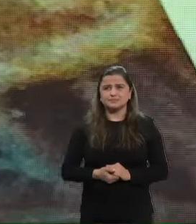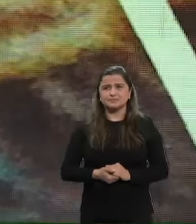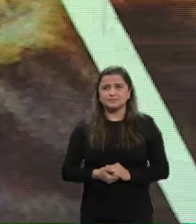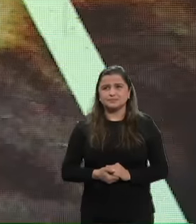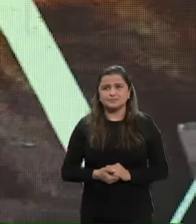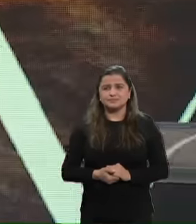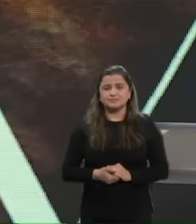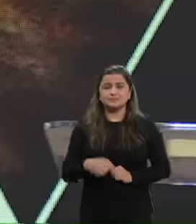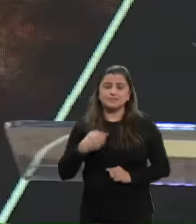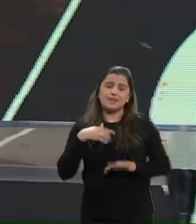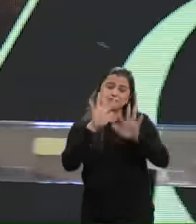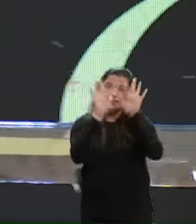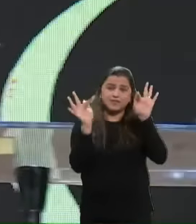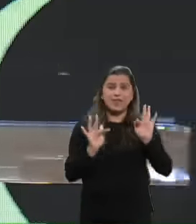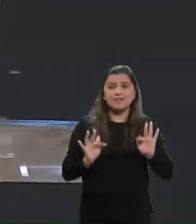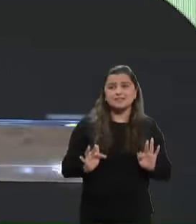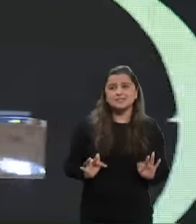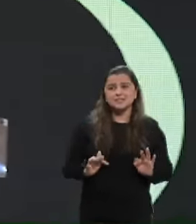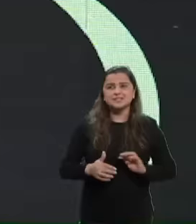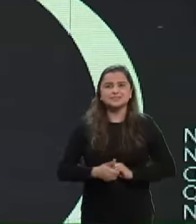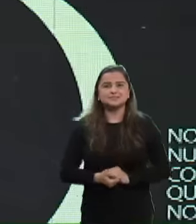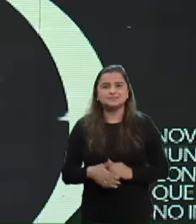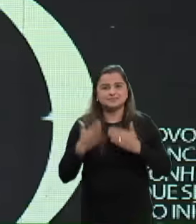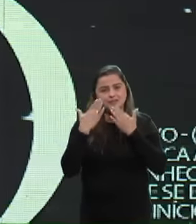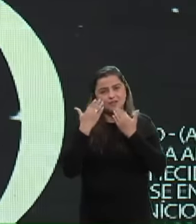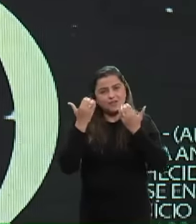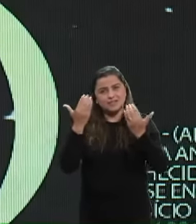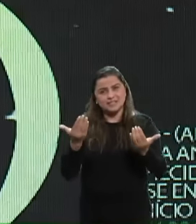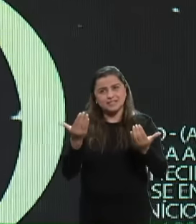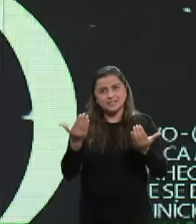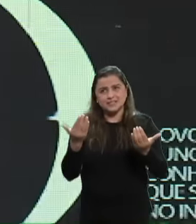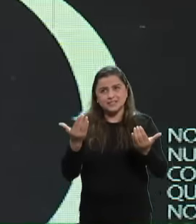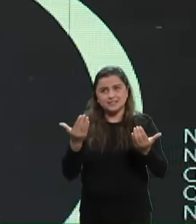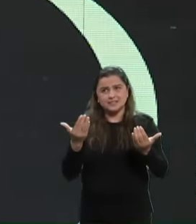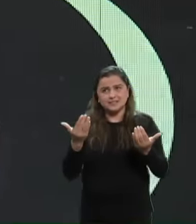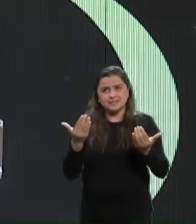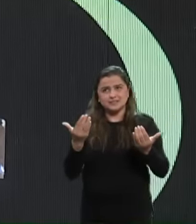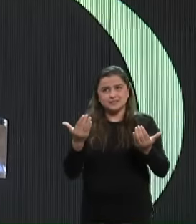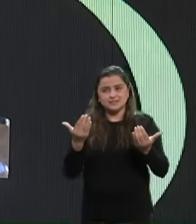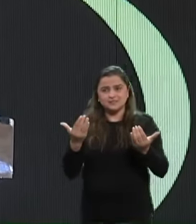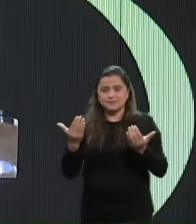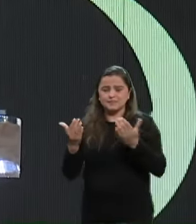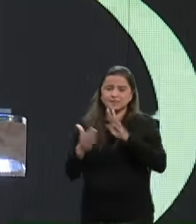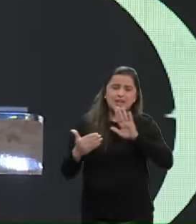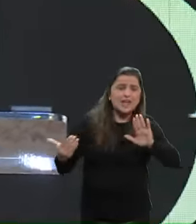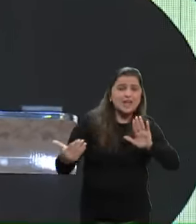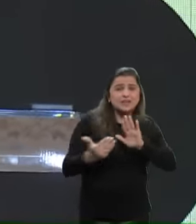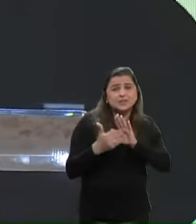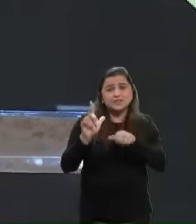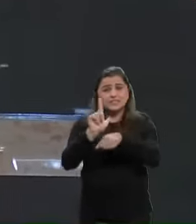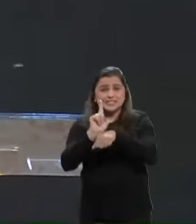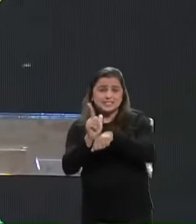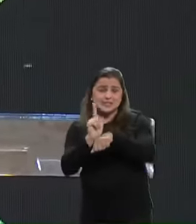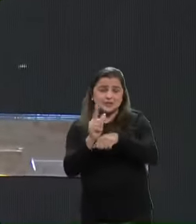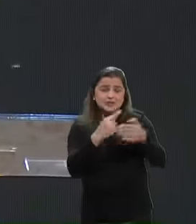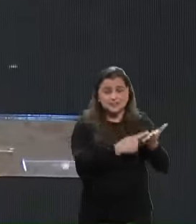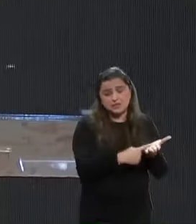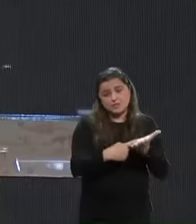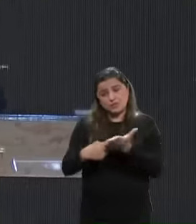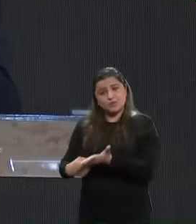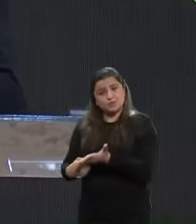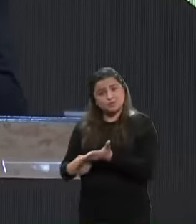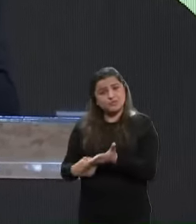Eu estou feliz. Quero agradecer todas as lagoinhas que me têm convidado para estar